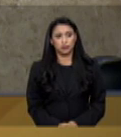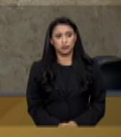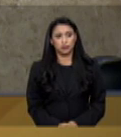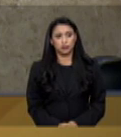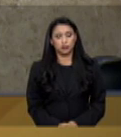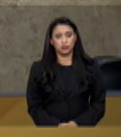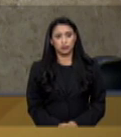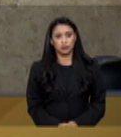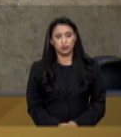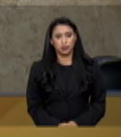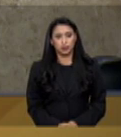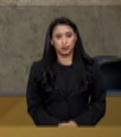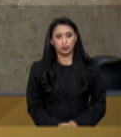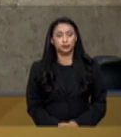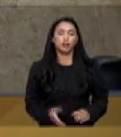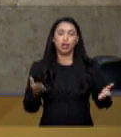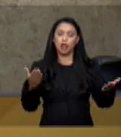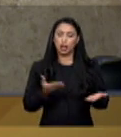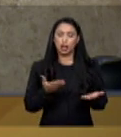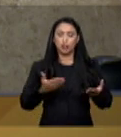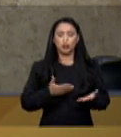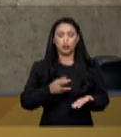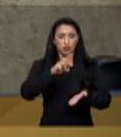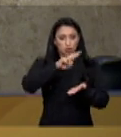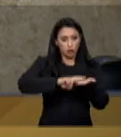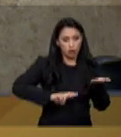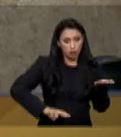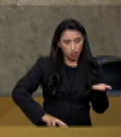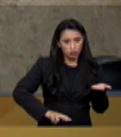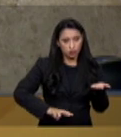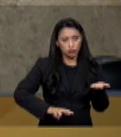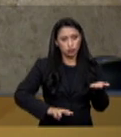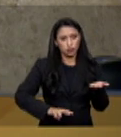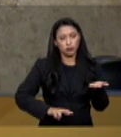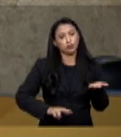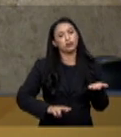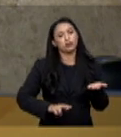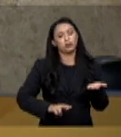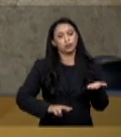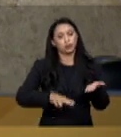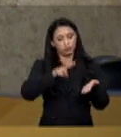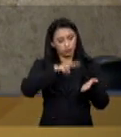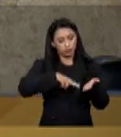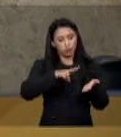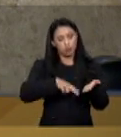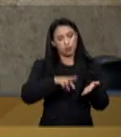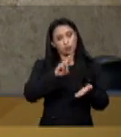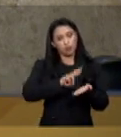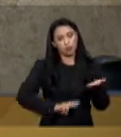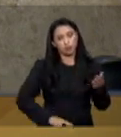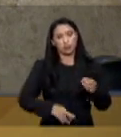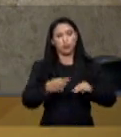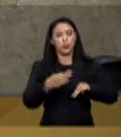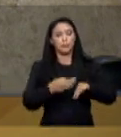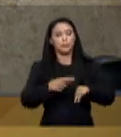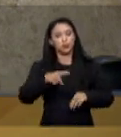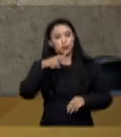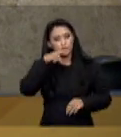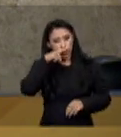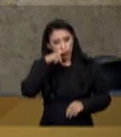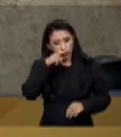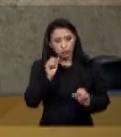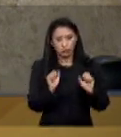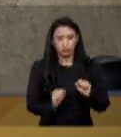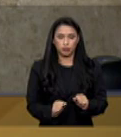palavra ao relator para o relatório. Ministro Edson Fachin, Vossa Excelência